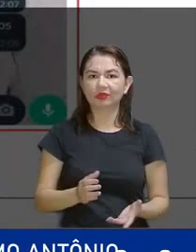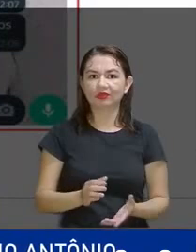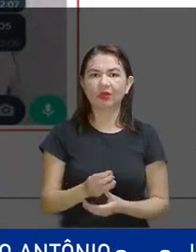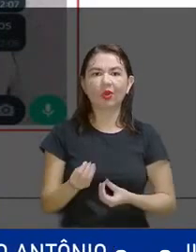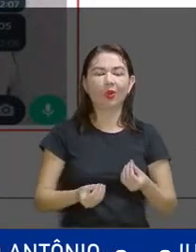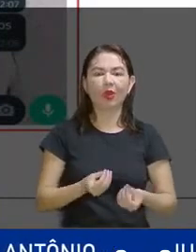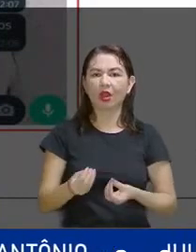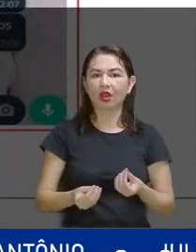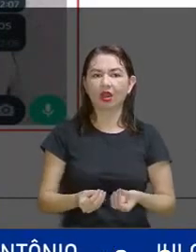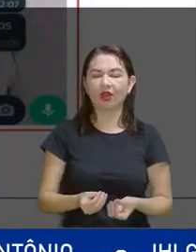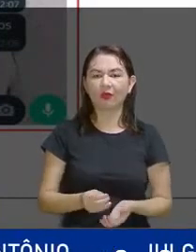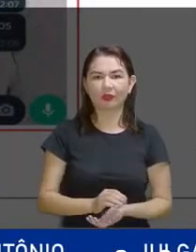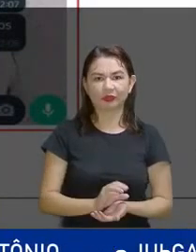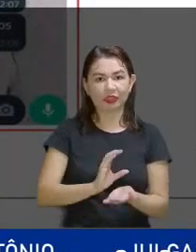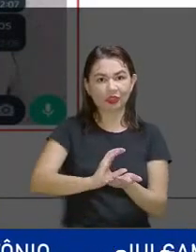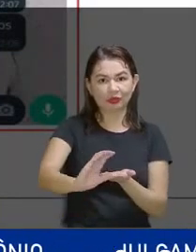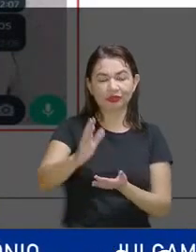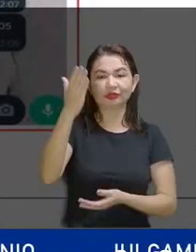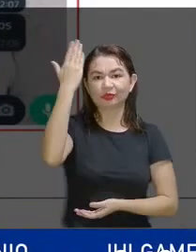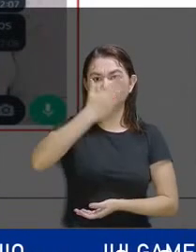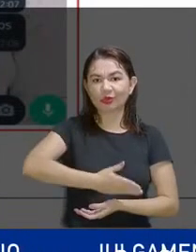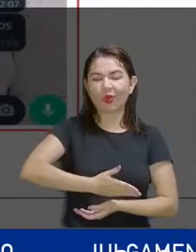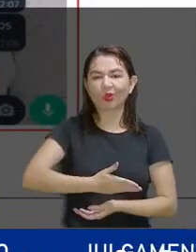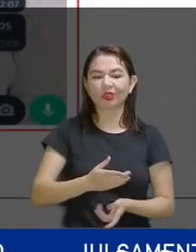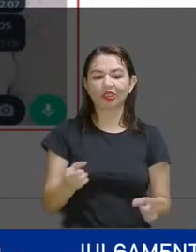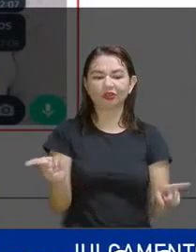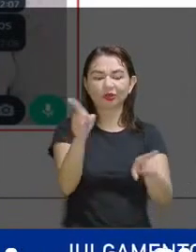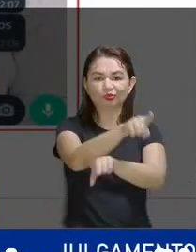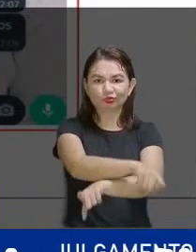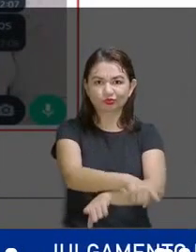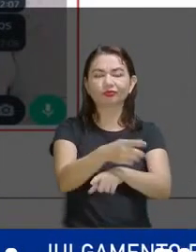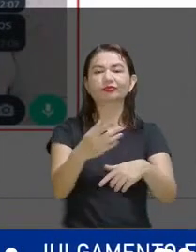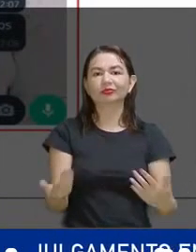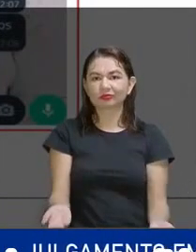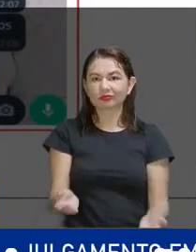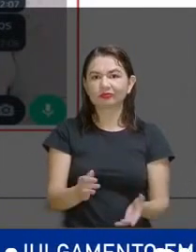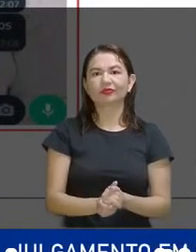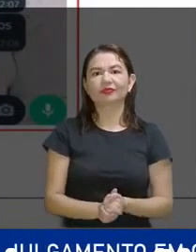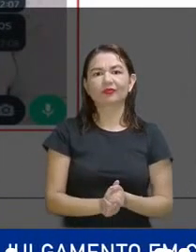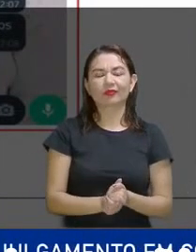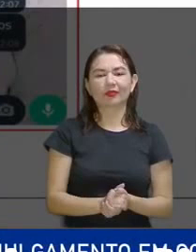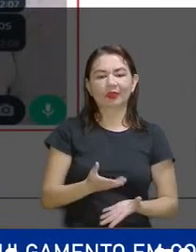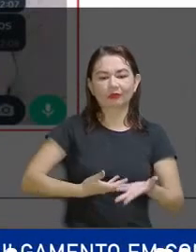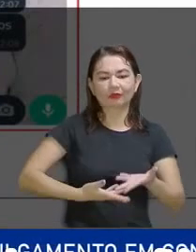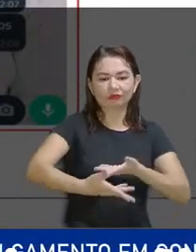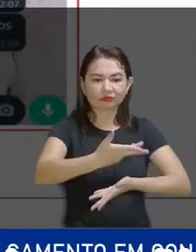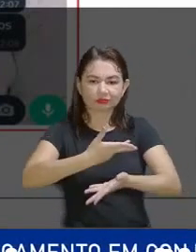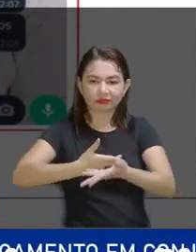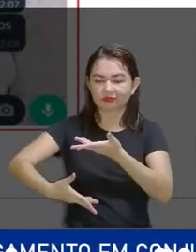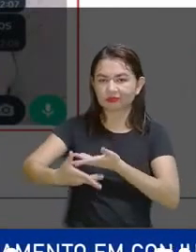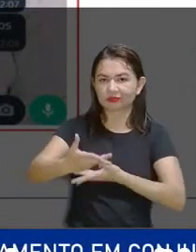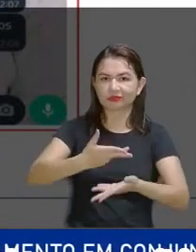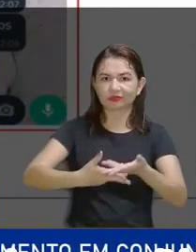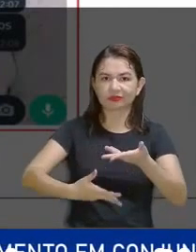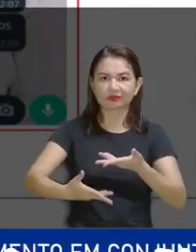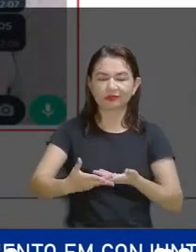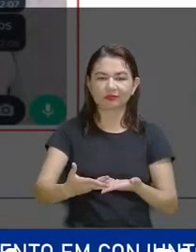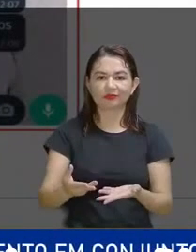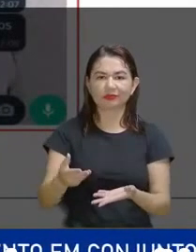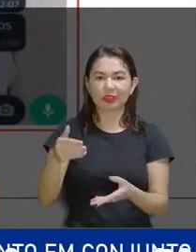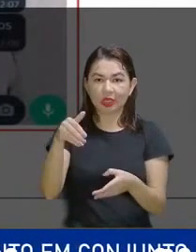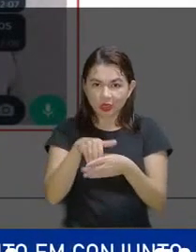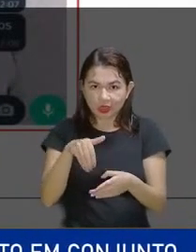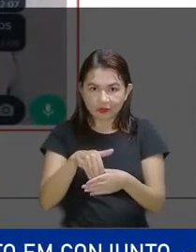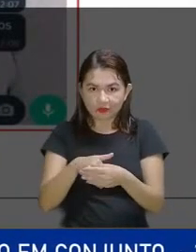de pessoas não registradas para as atividades eleitorais, bem como a patente distribuição de recursos e benesses em troca de votos em favor